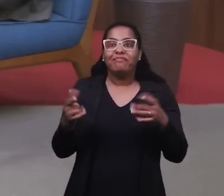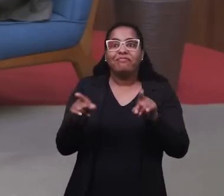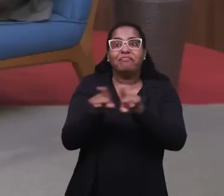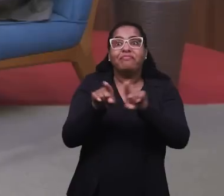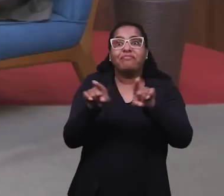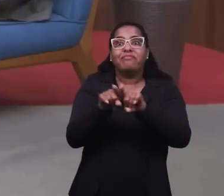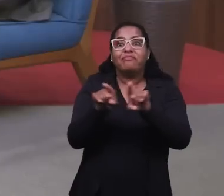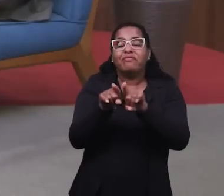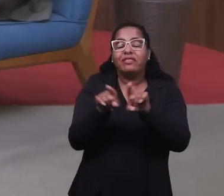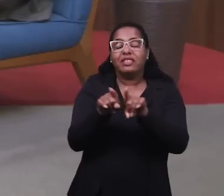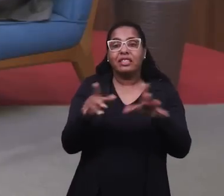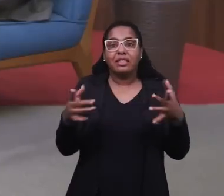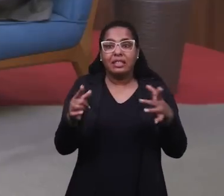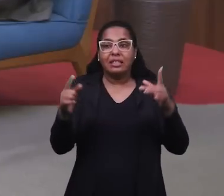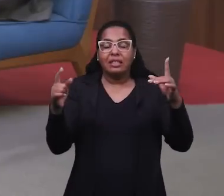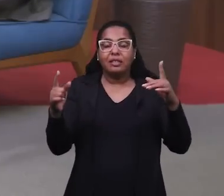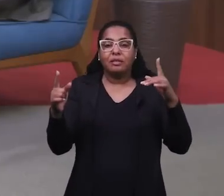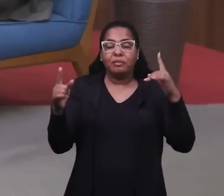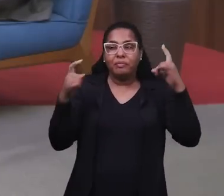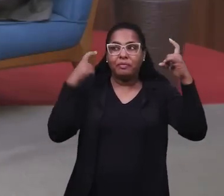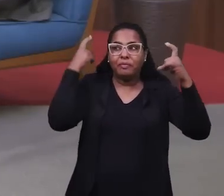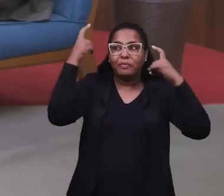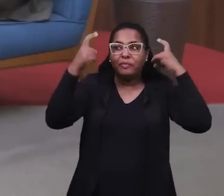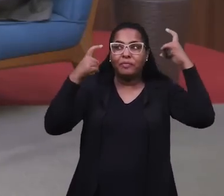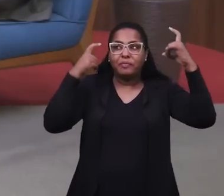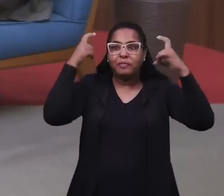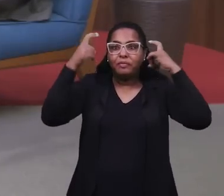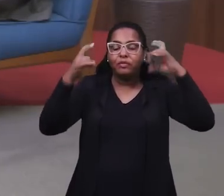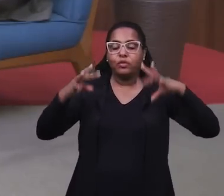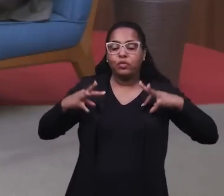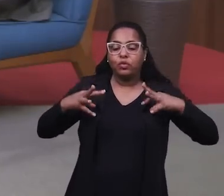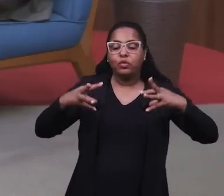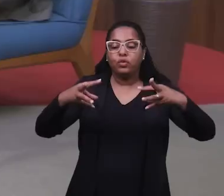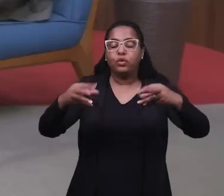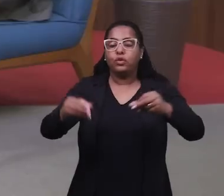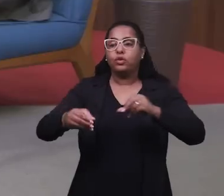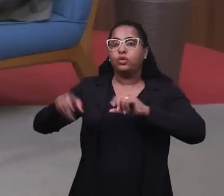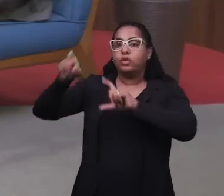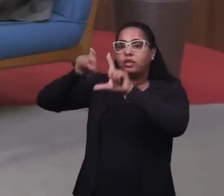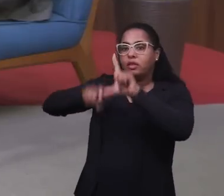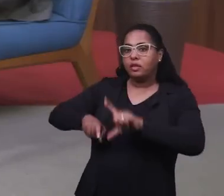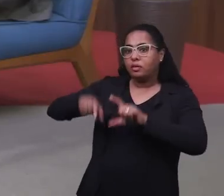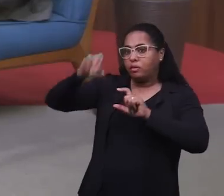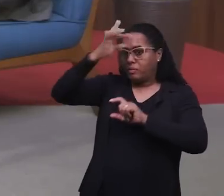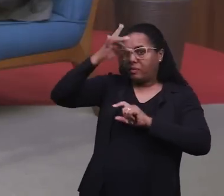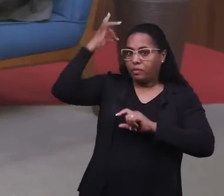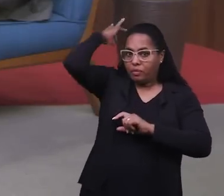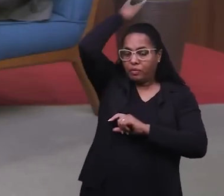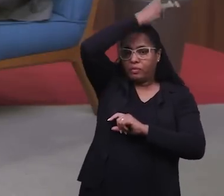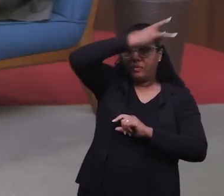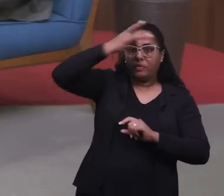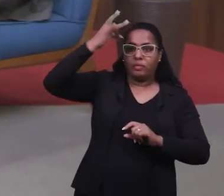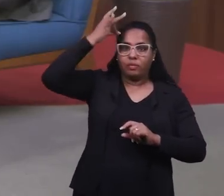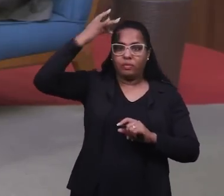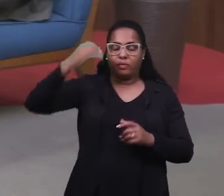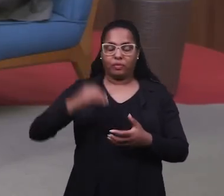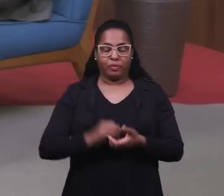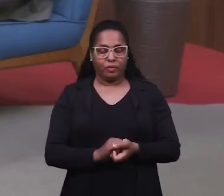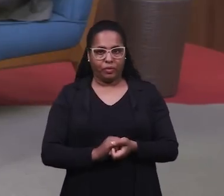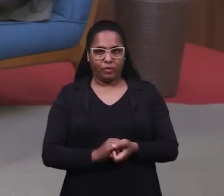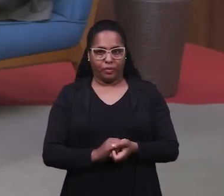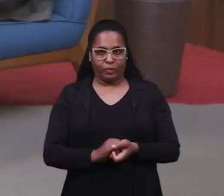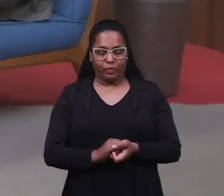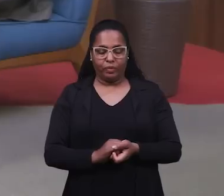mas ao mesmo tempo com uma grande preocupação de que tudo seja na condução do Espírito Santo. E nós